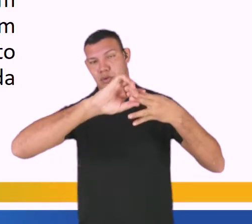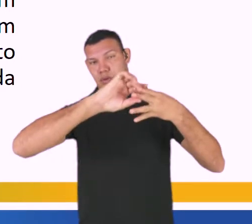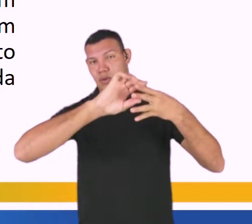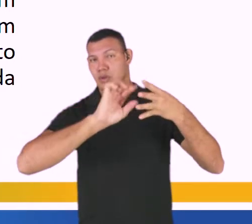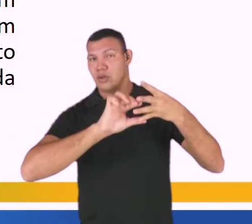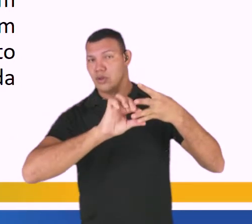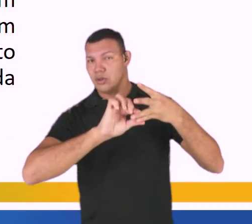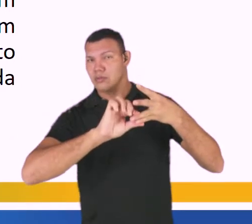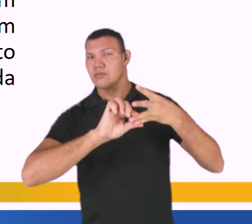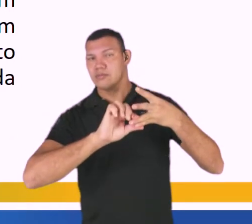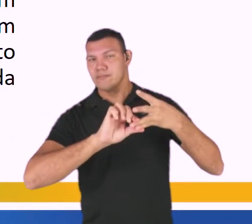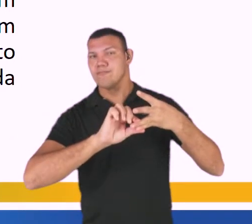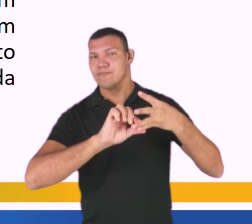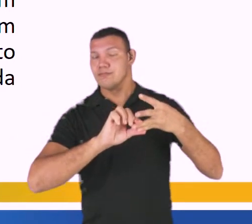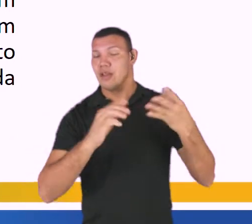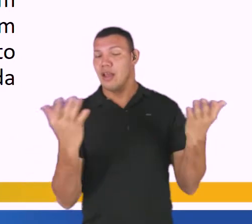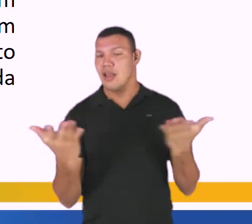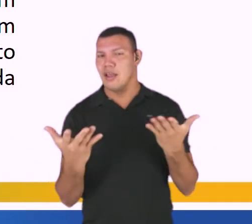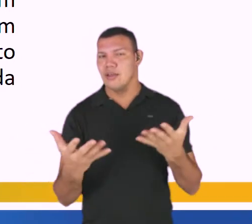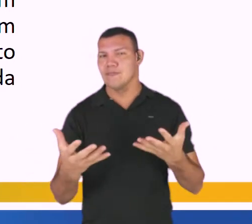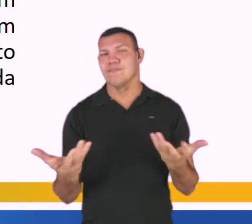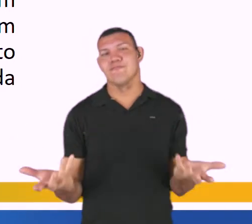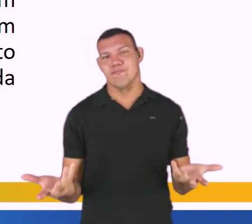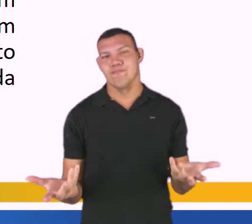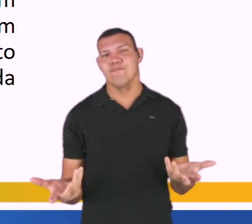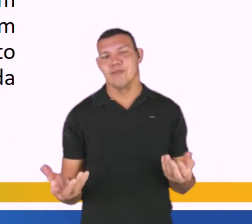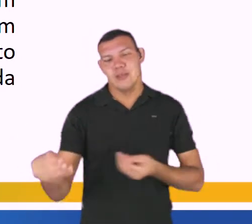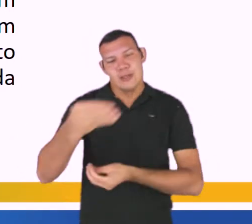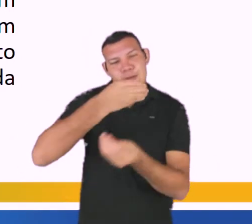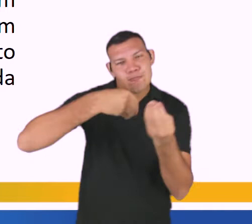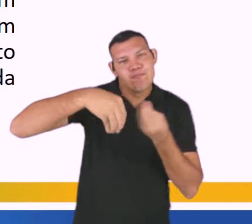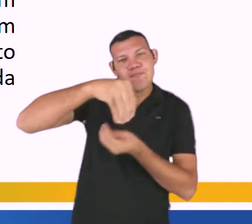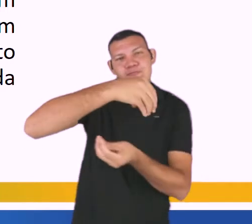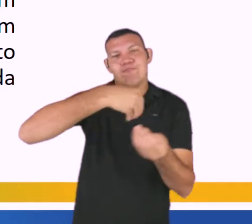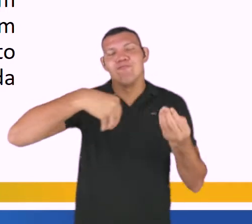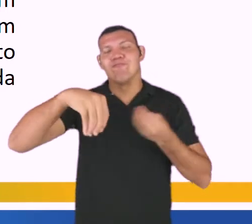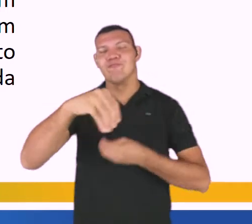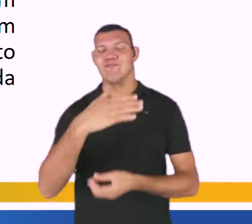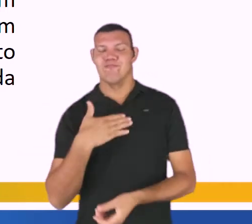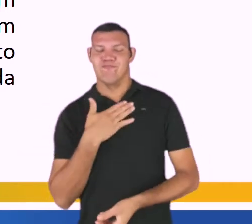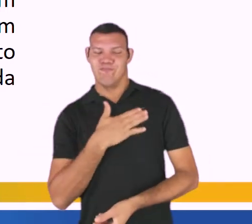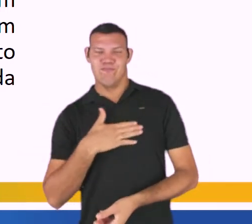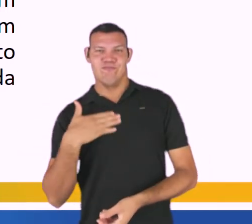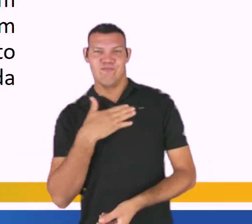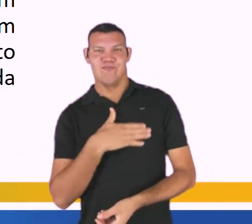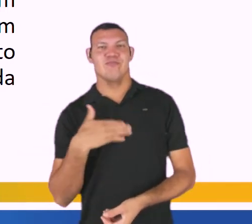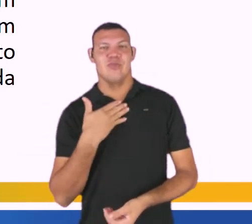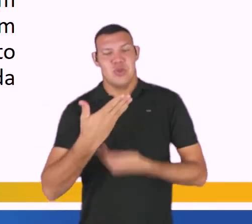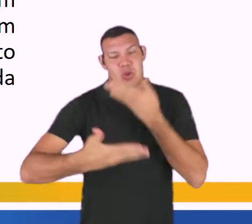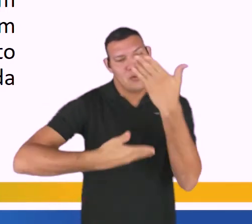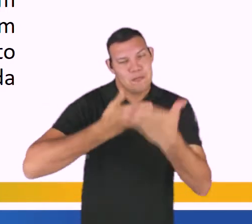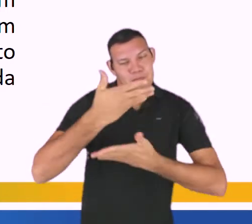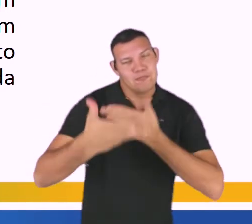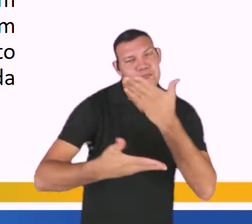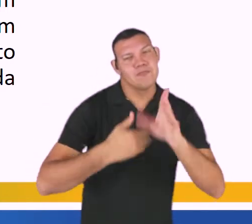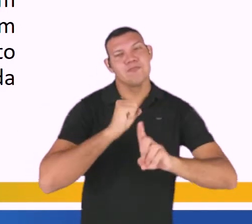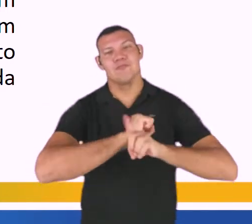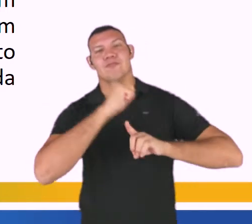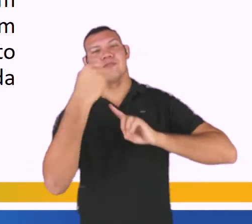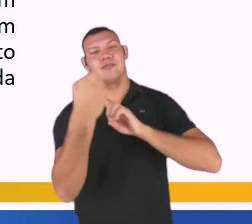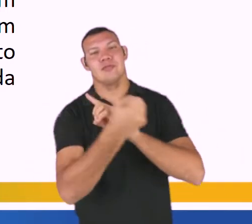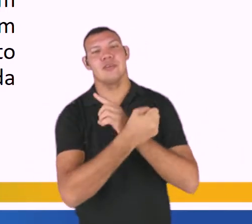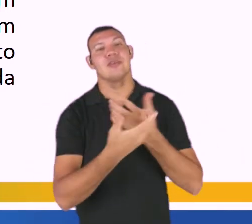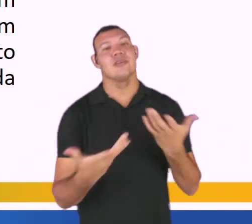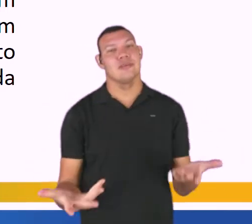ajudam a fazer essa grande salada na nossa comunicação e o que torna gostosa a nossa interação social. É o